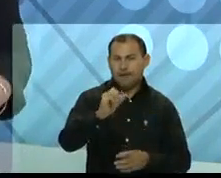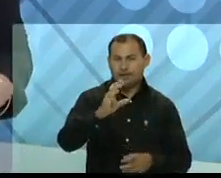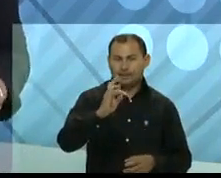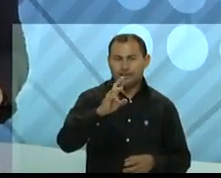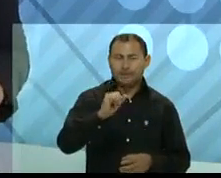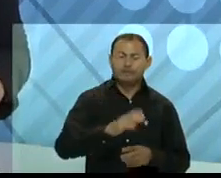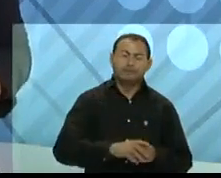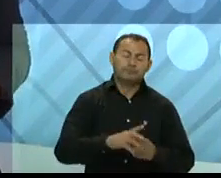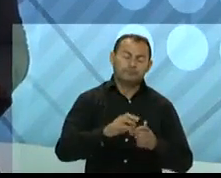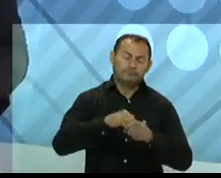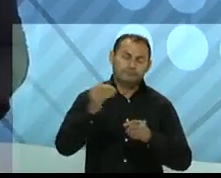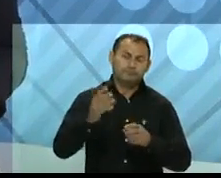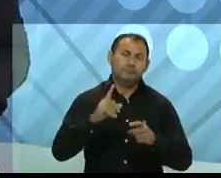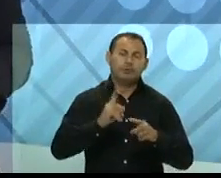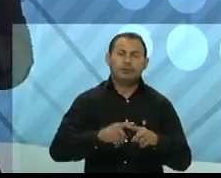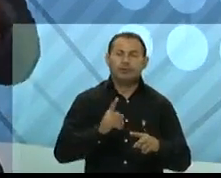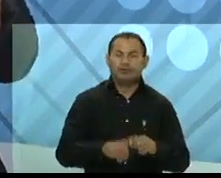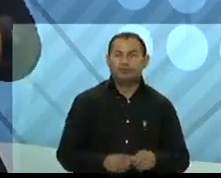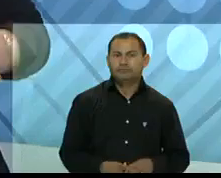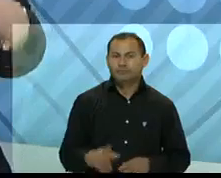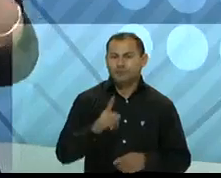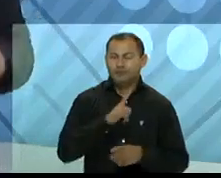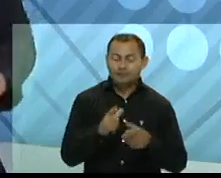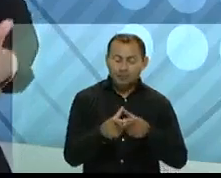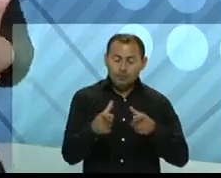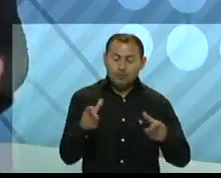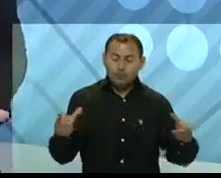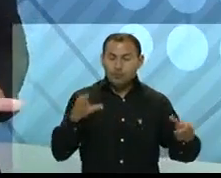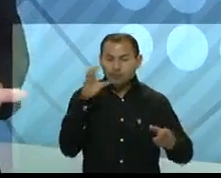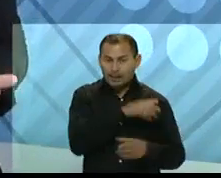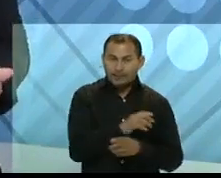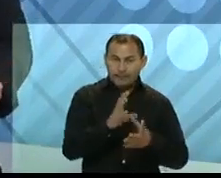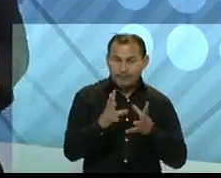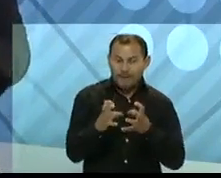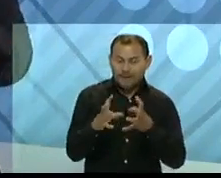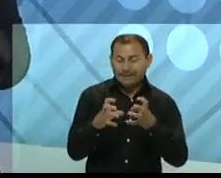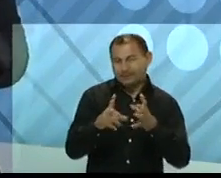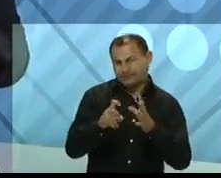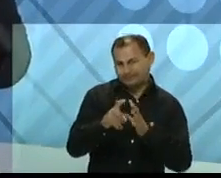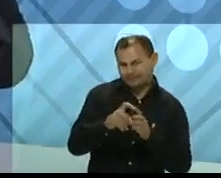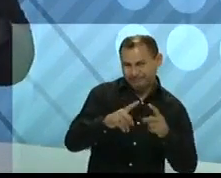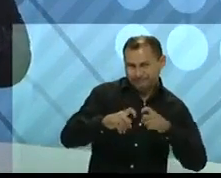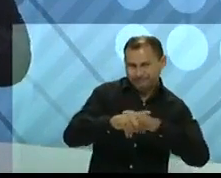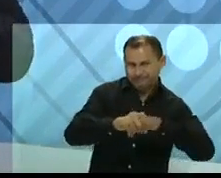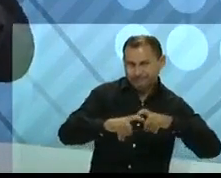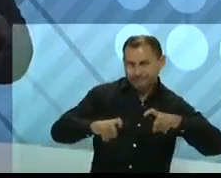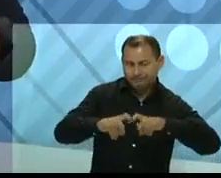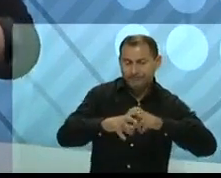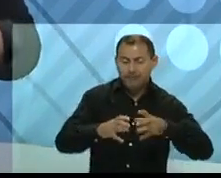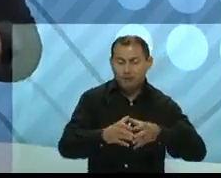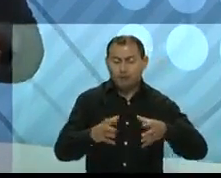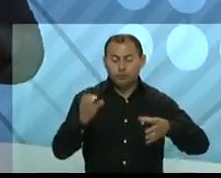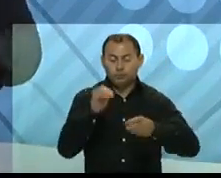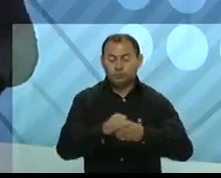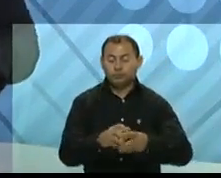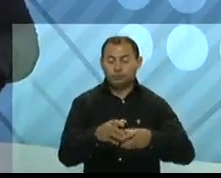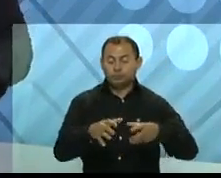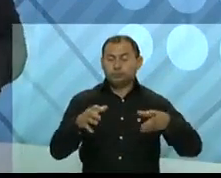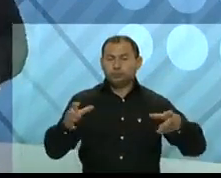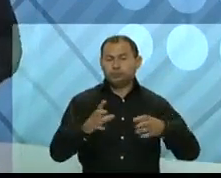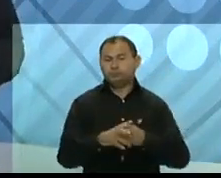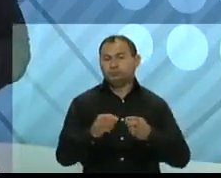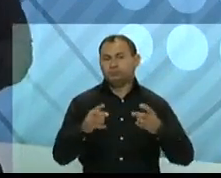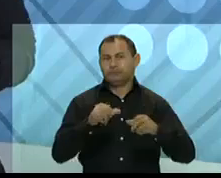função exponencial. Por quê? Porque ela tem um crescimento muito rápido. Então, geralmente, quando a gente tem algo que cresce muito